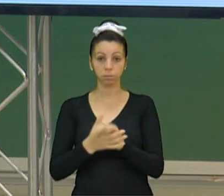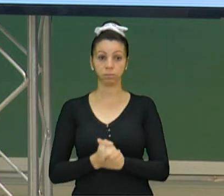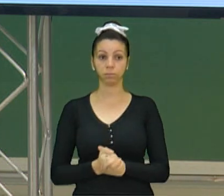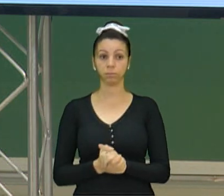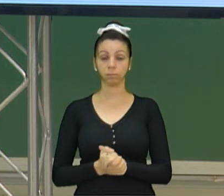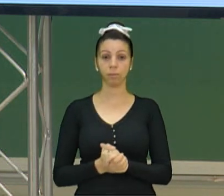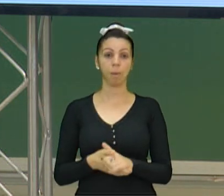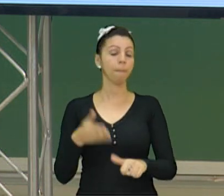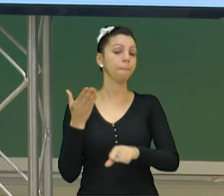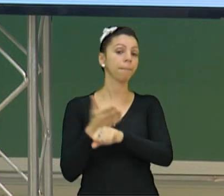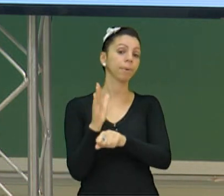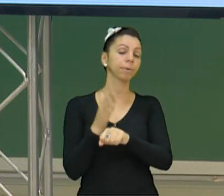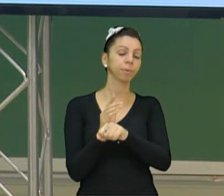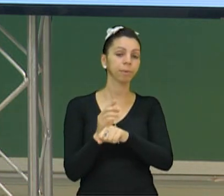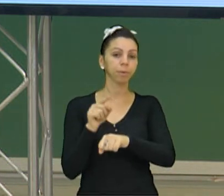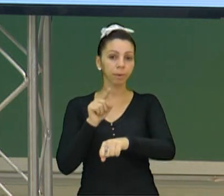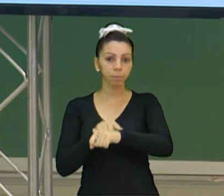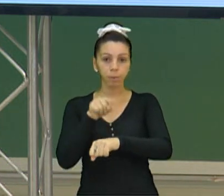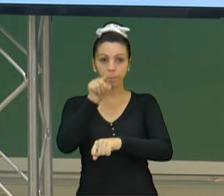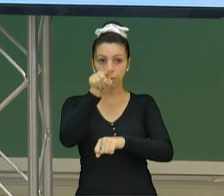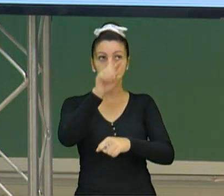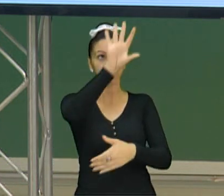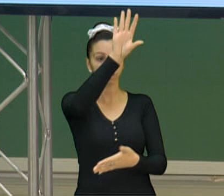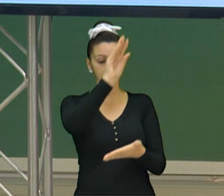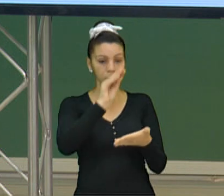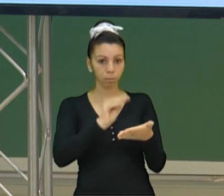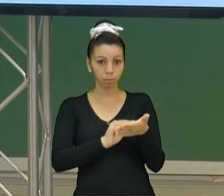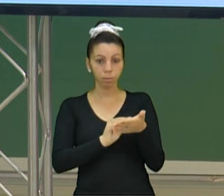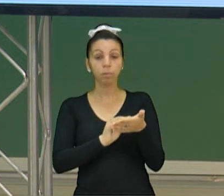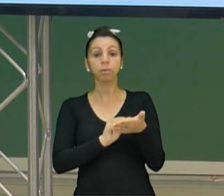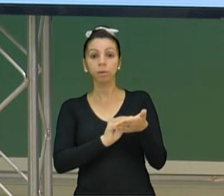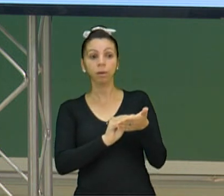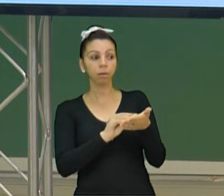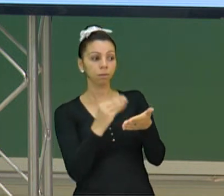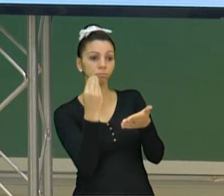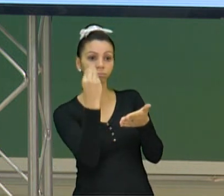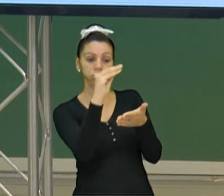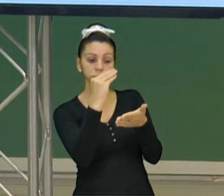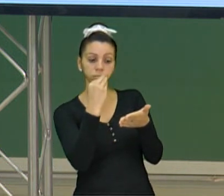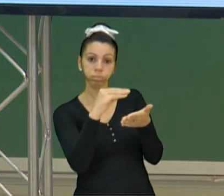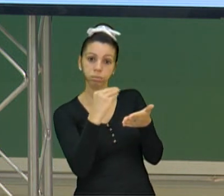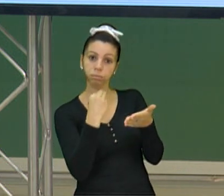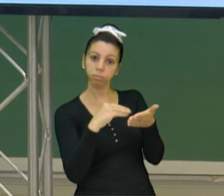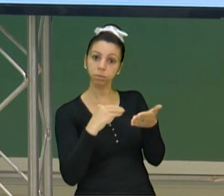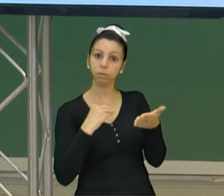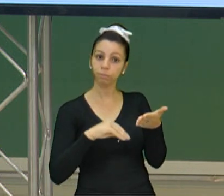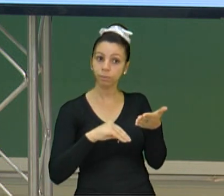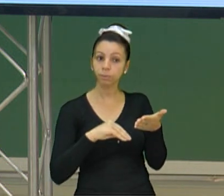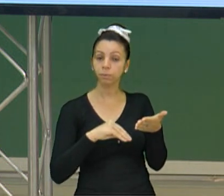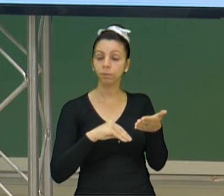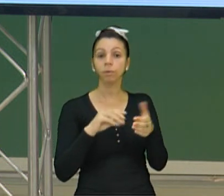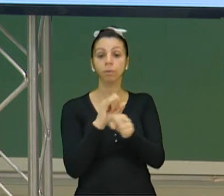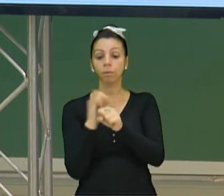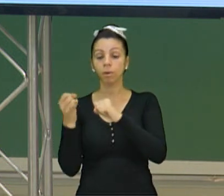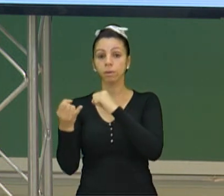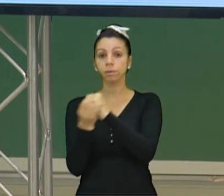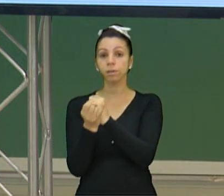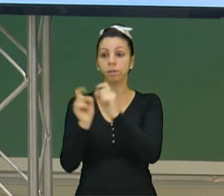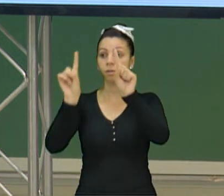possa praticar, eu vou dar um tempinho para vocês poderem completar as lacunas com os adjetivos que estão